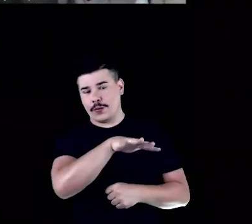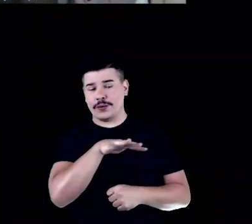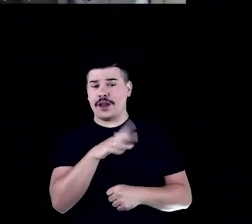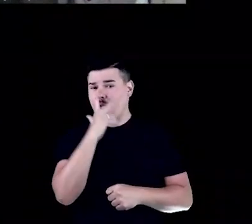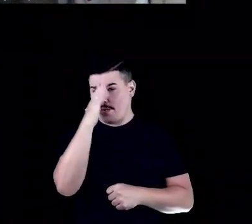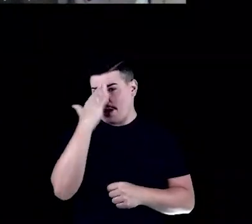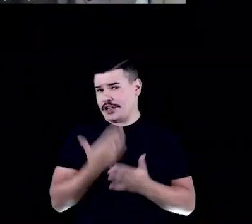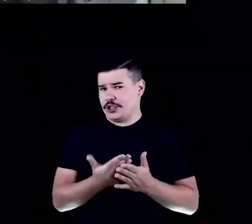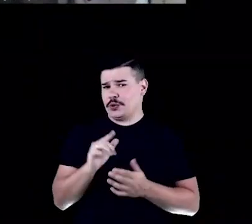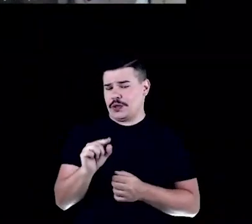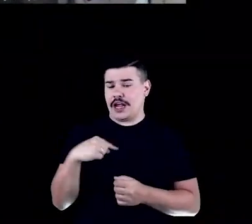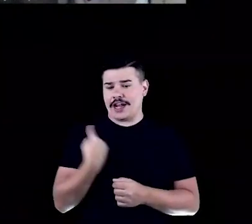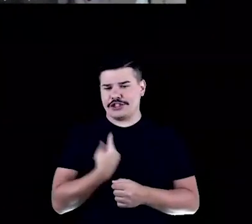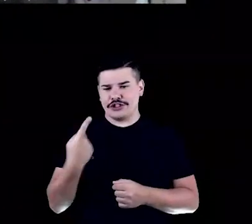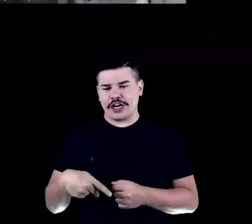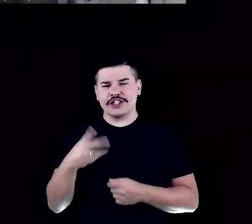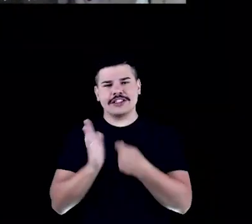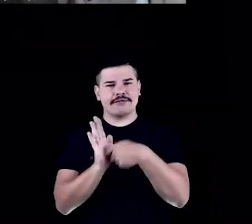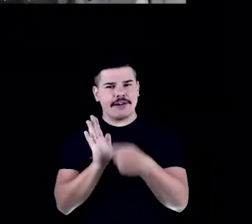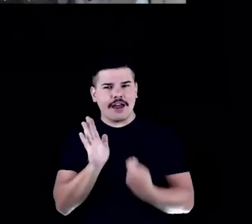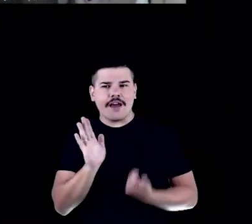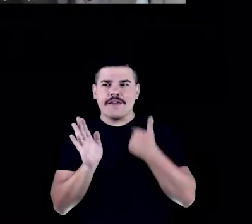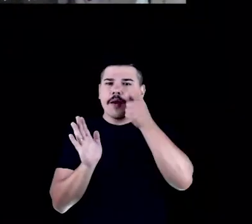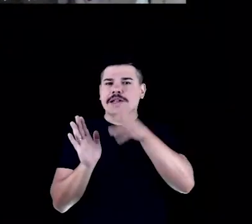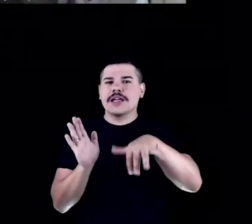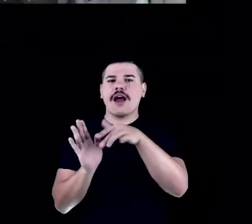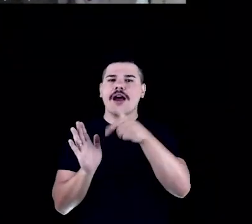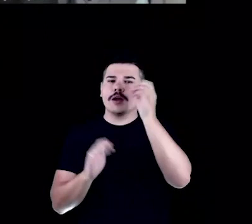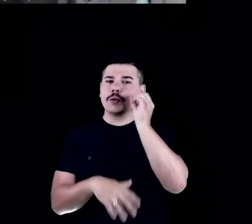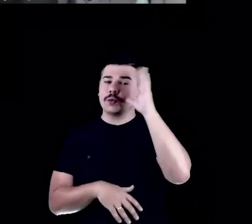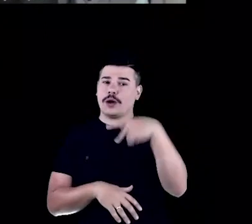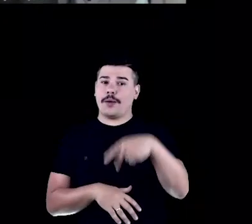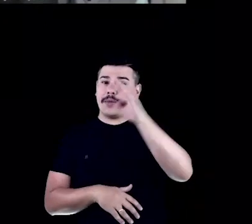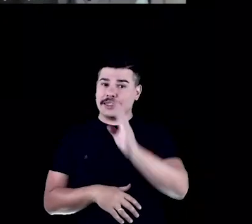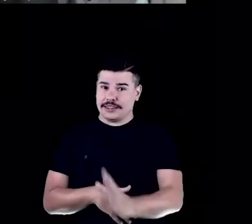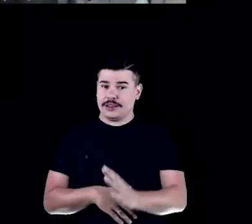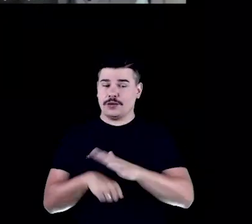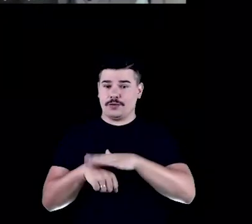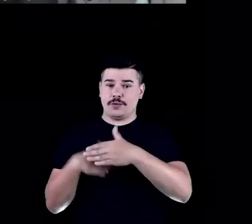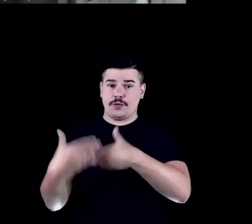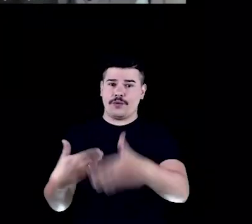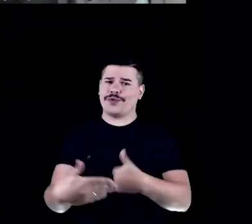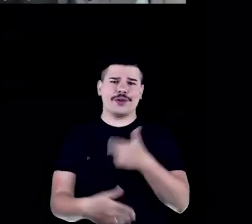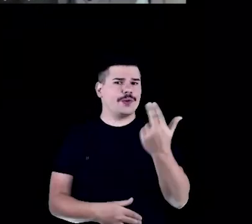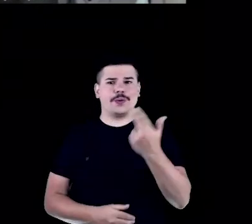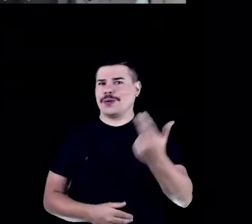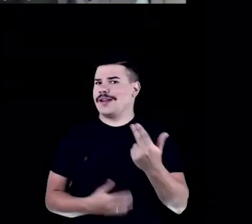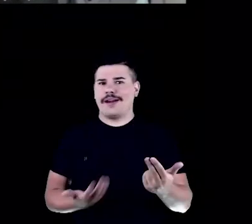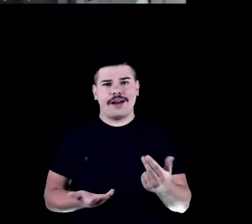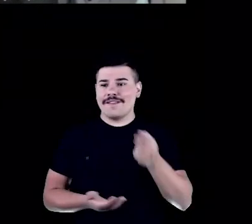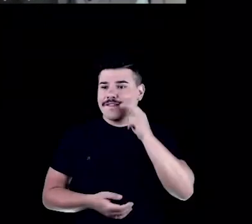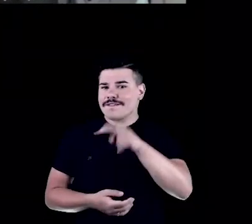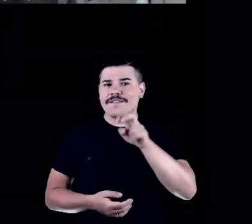eu vejo que a gente, como escritor e apreciador de cultura brasileira contemporânea, não tem como